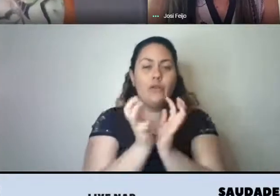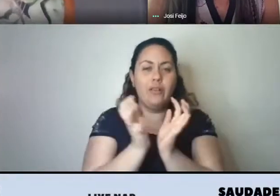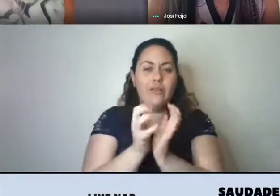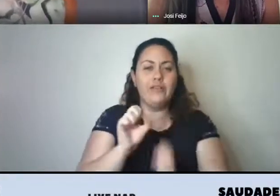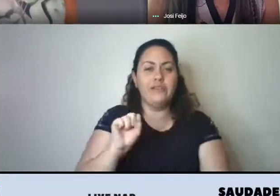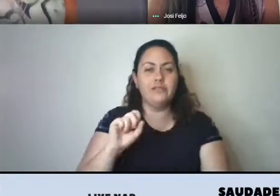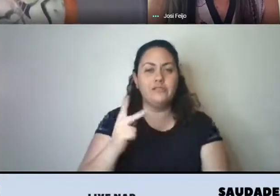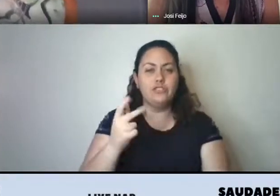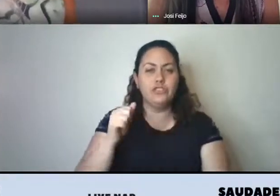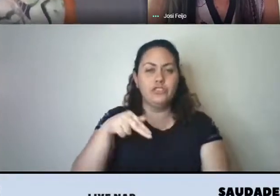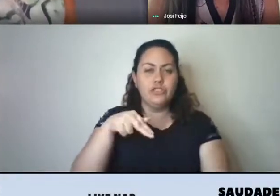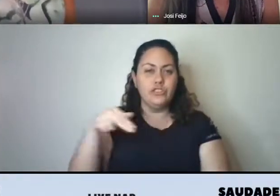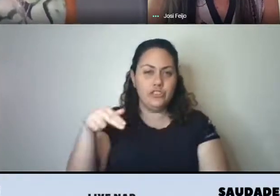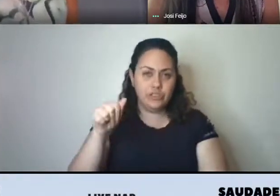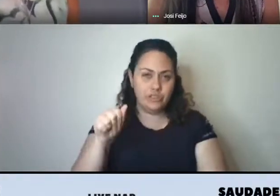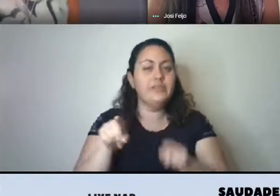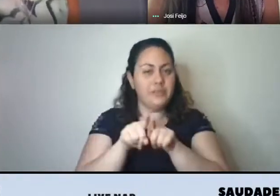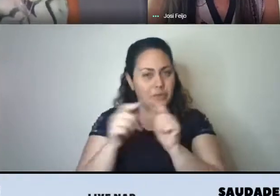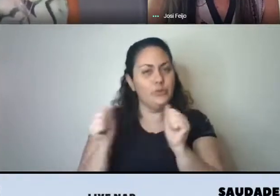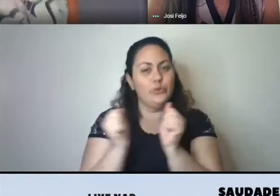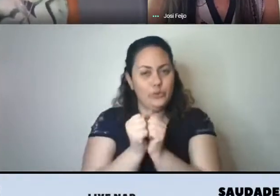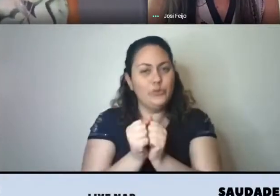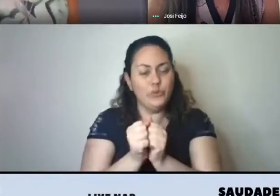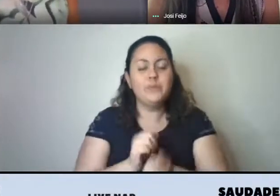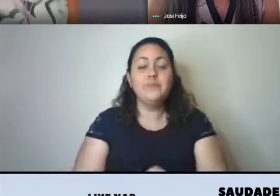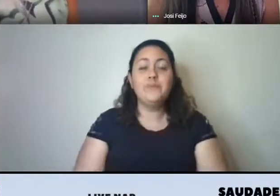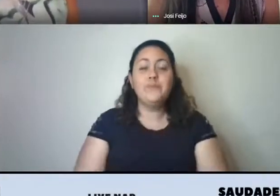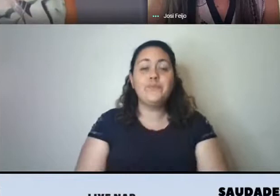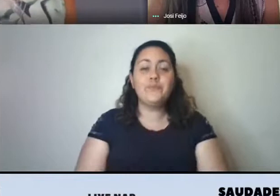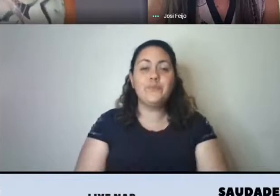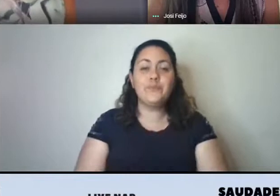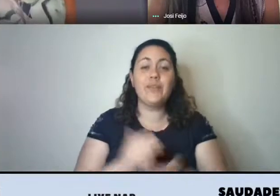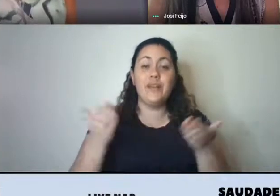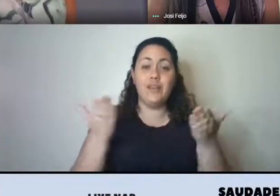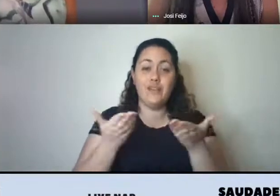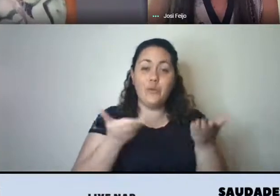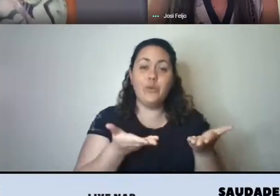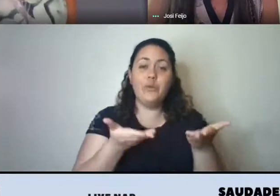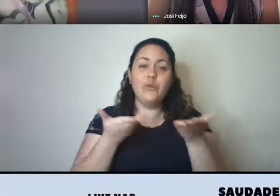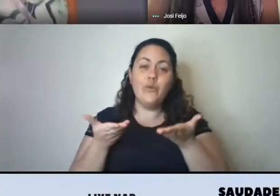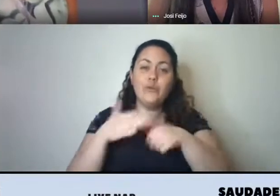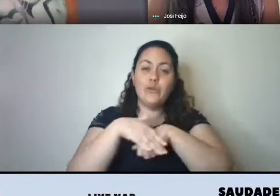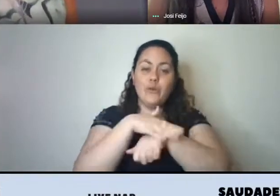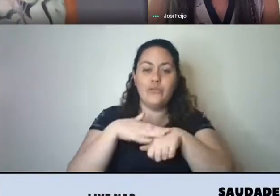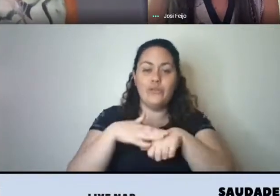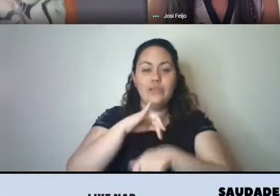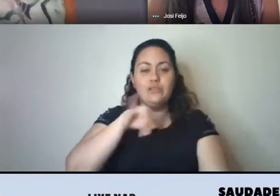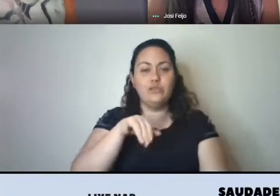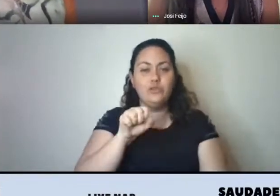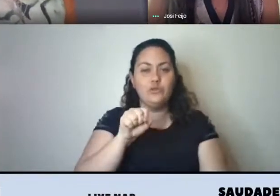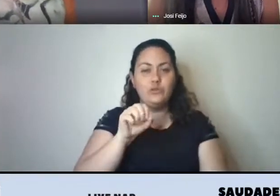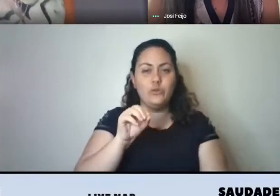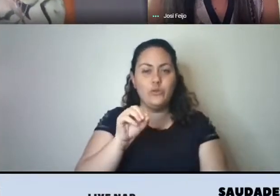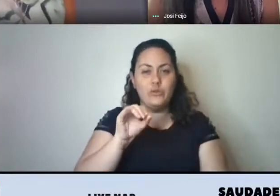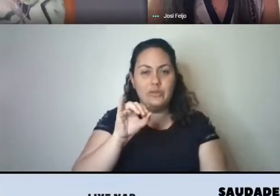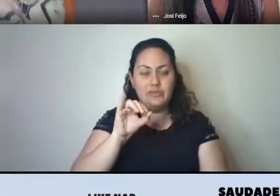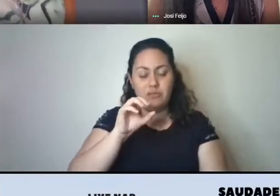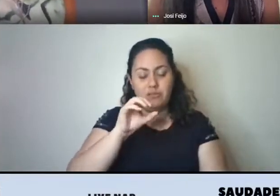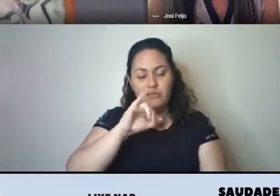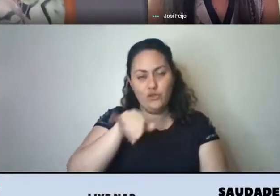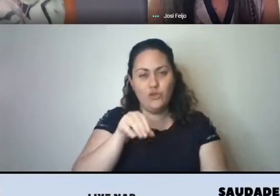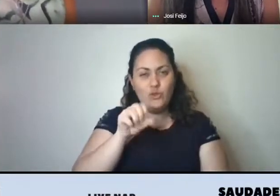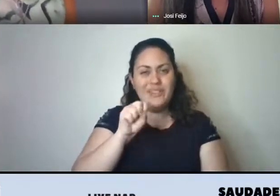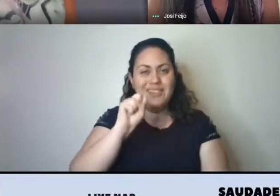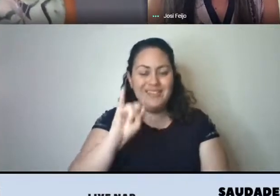Shana, também vai estar conosco. E vamos conversar com a Josi Feijó, que é estagiária,